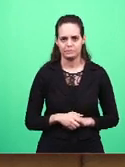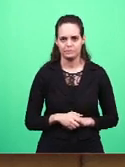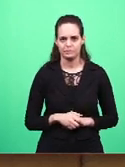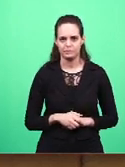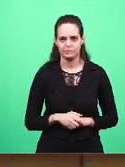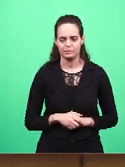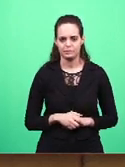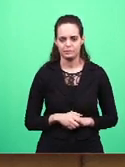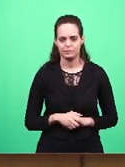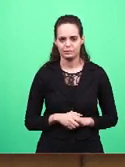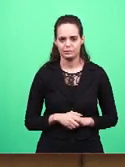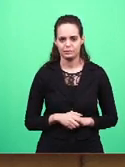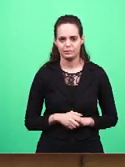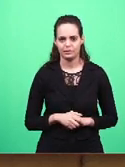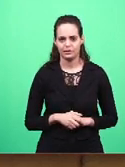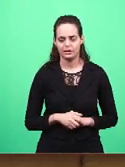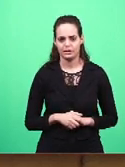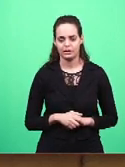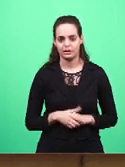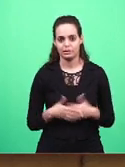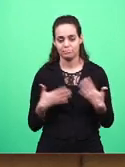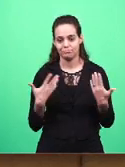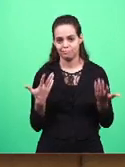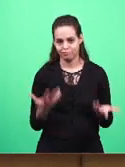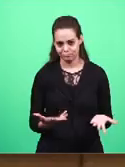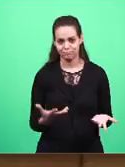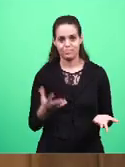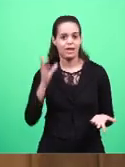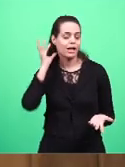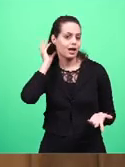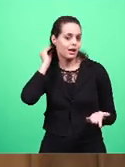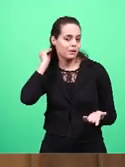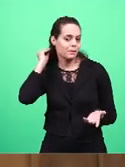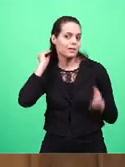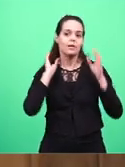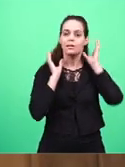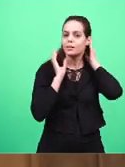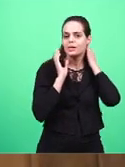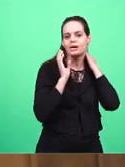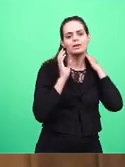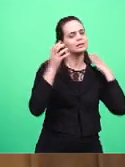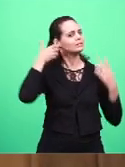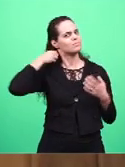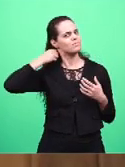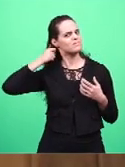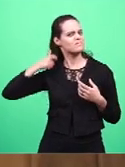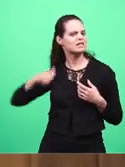para nós, é diferente dos outros, porque o aspecto é profético. Então, quando diz assim,